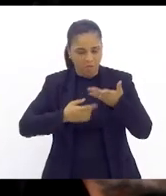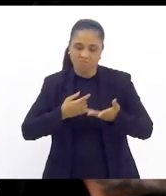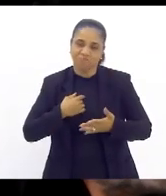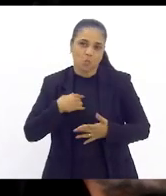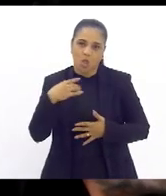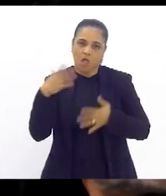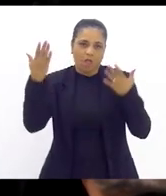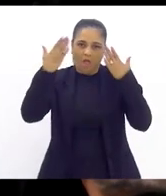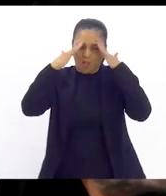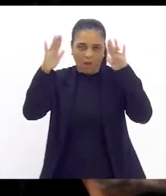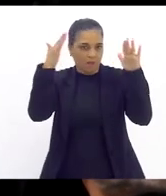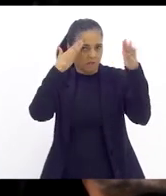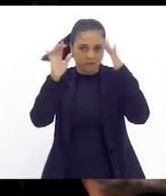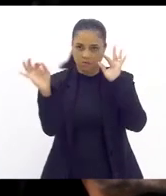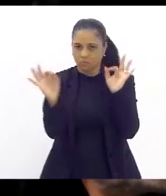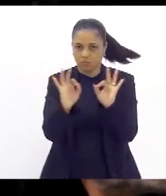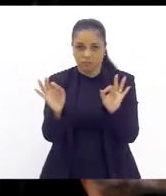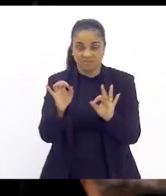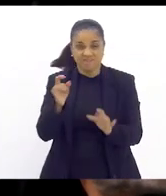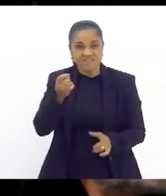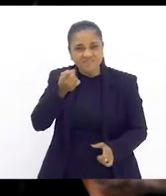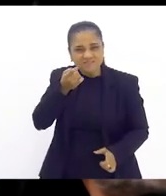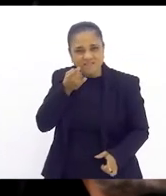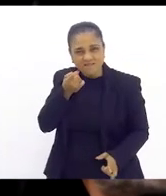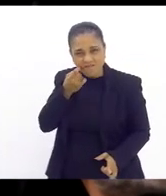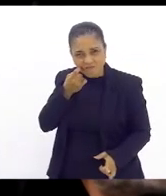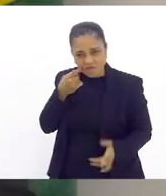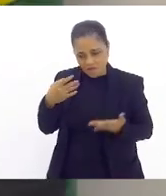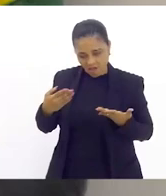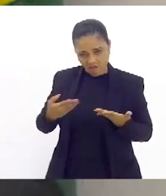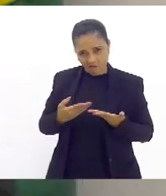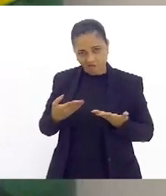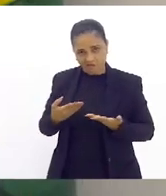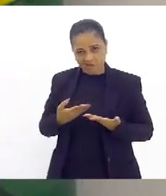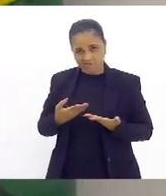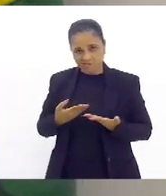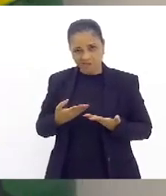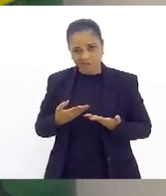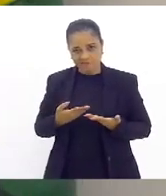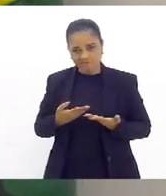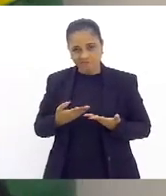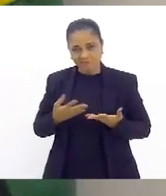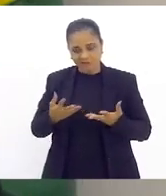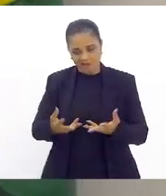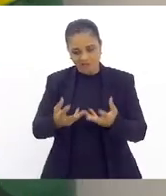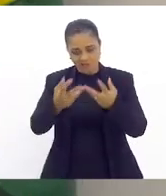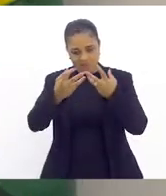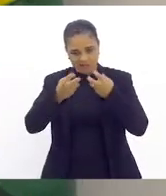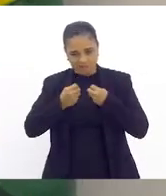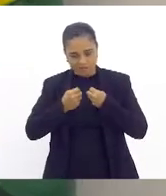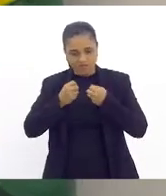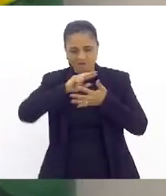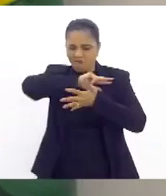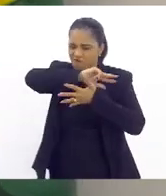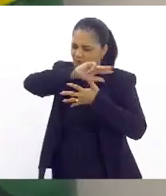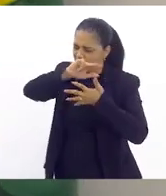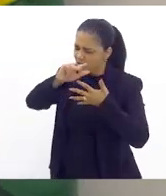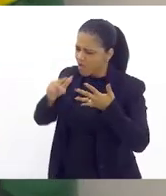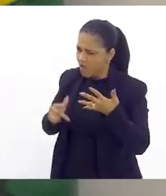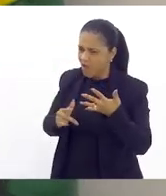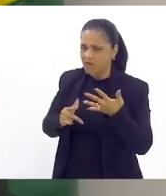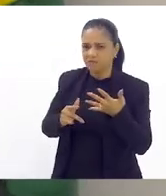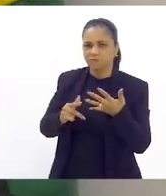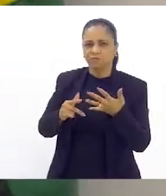de em plena sexta-feira nós aqui recebemos diversas autoridades